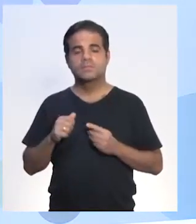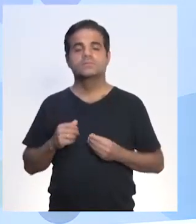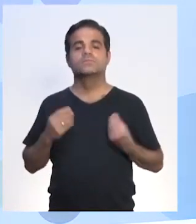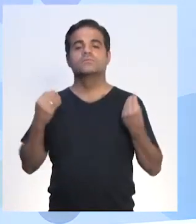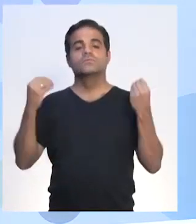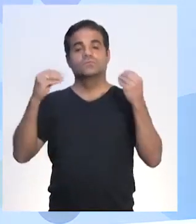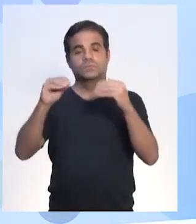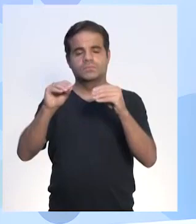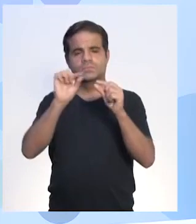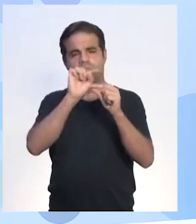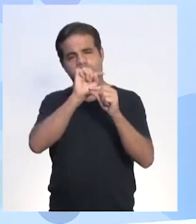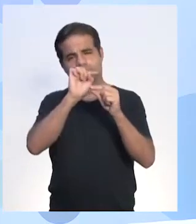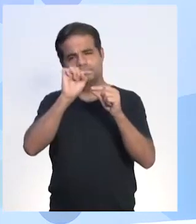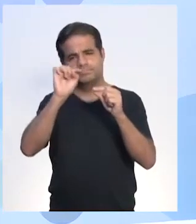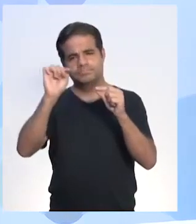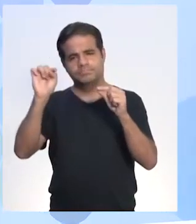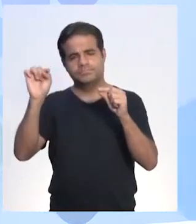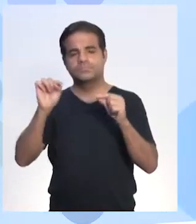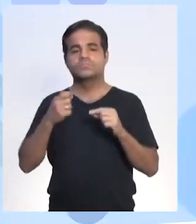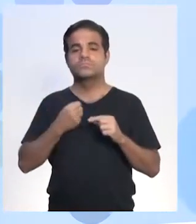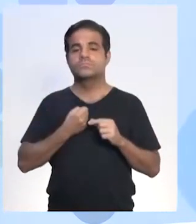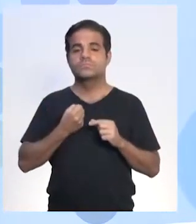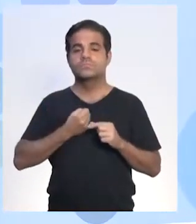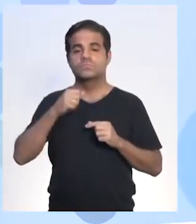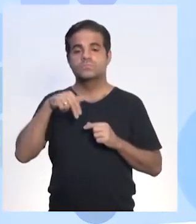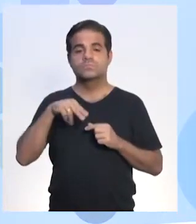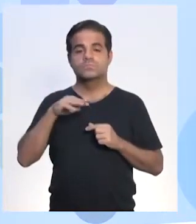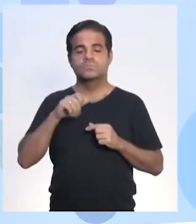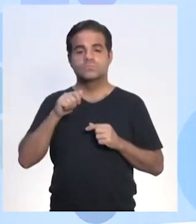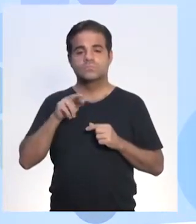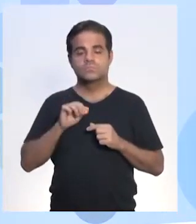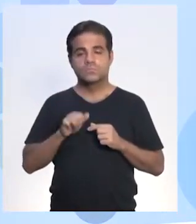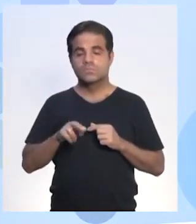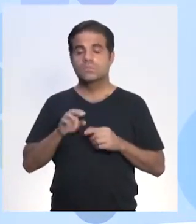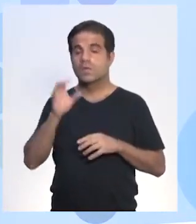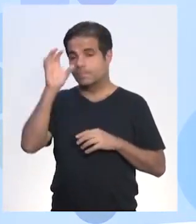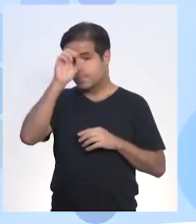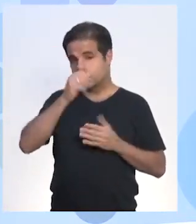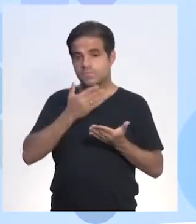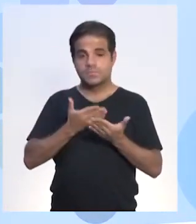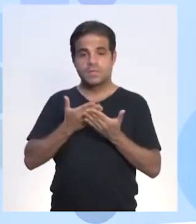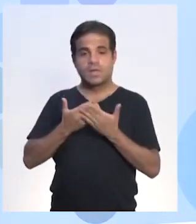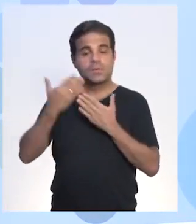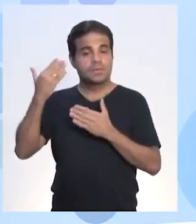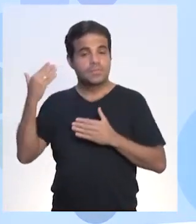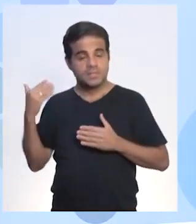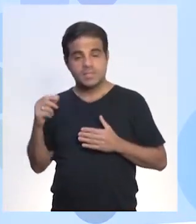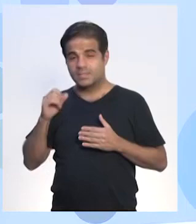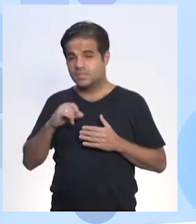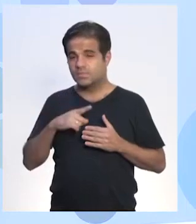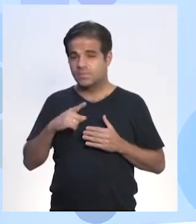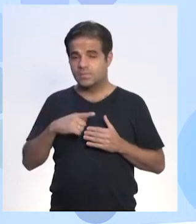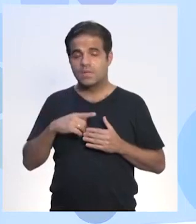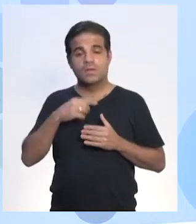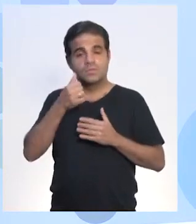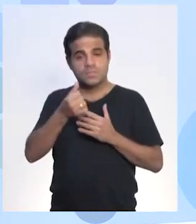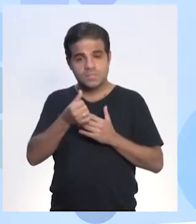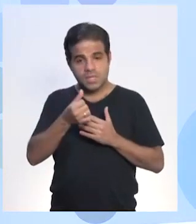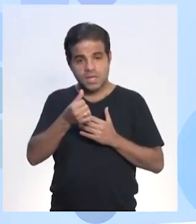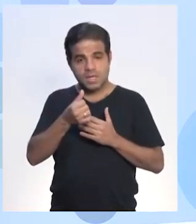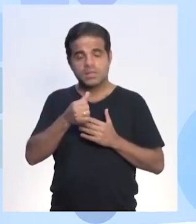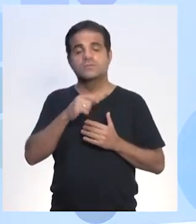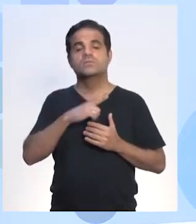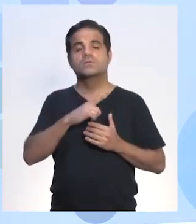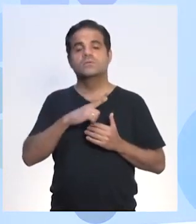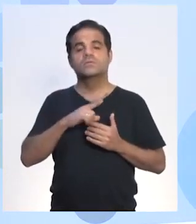um traço aqui na minha fração. No numerador, nós já aprendemos isso na aula passada, né? Se eu tenho 6 letras, então eu vou